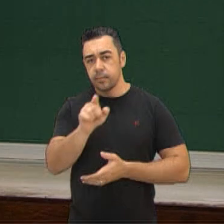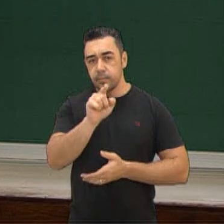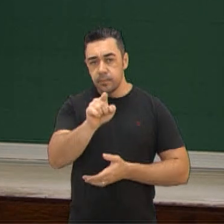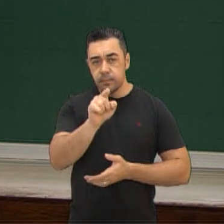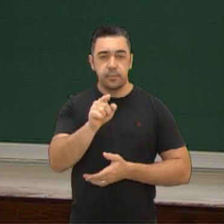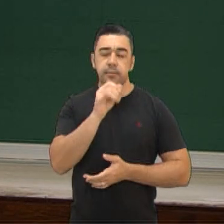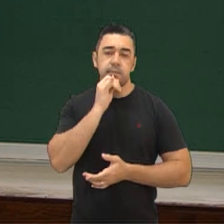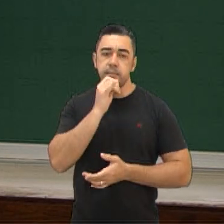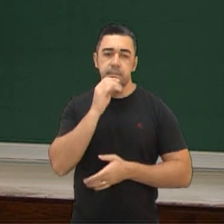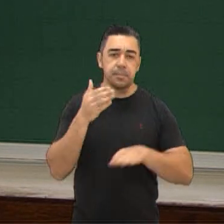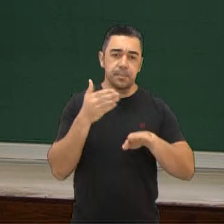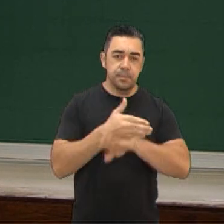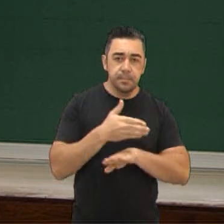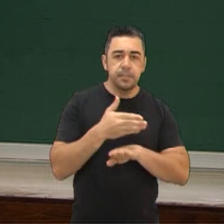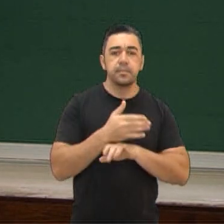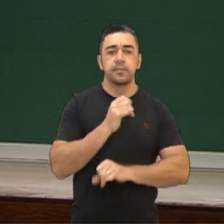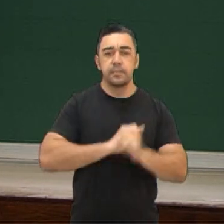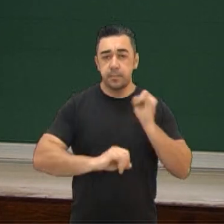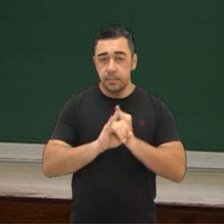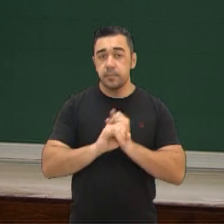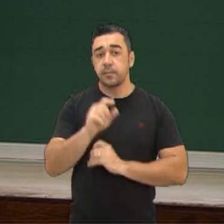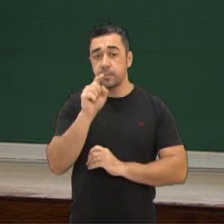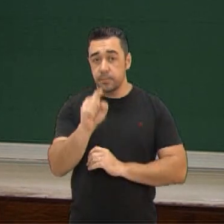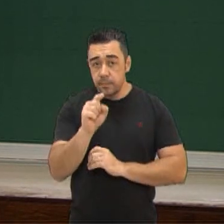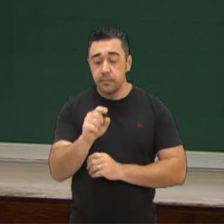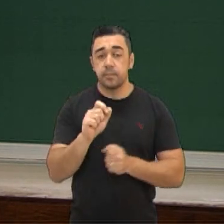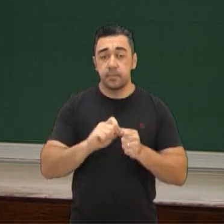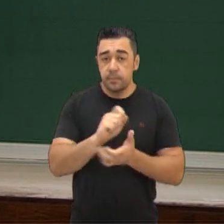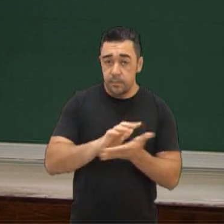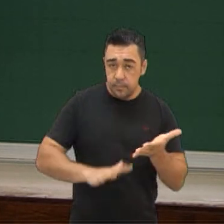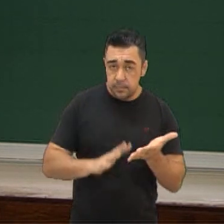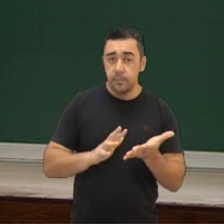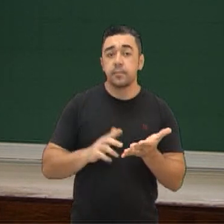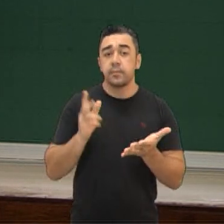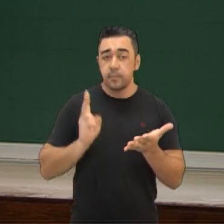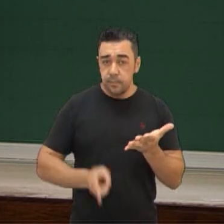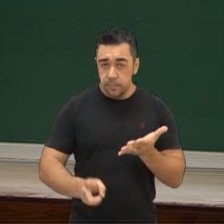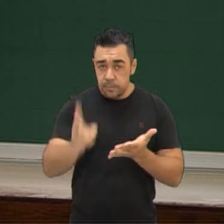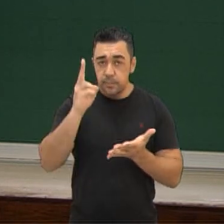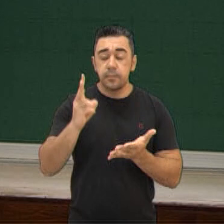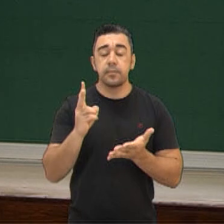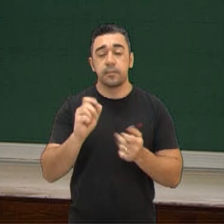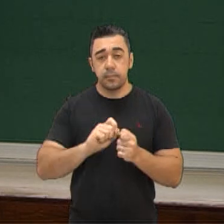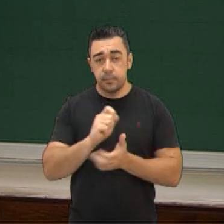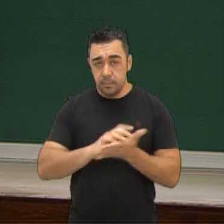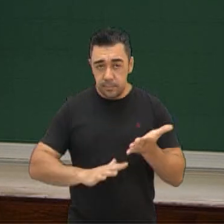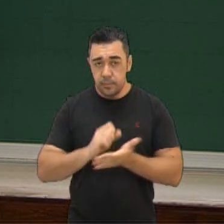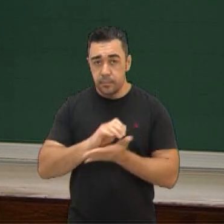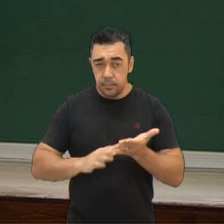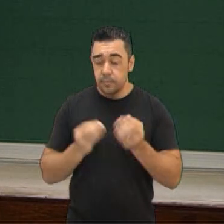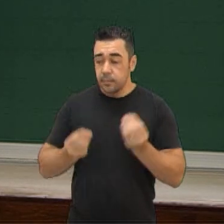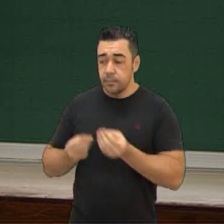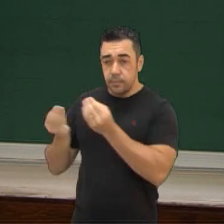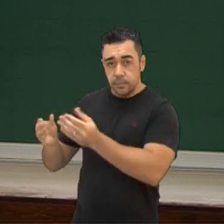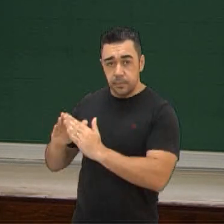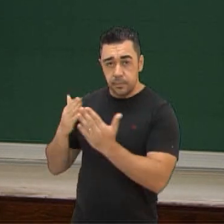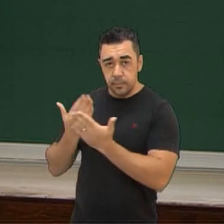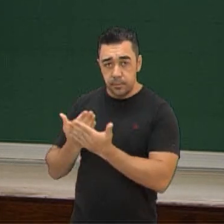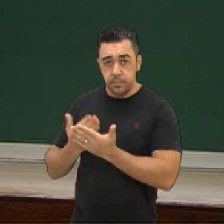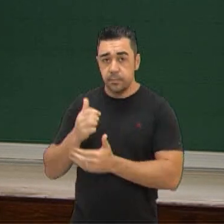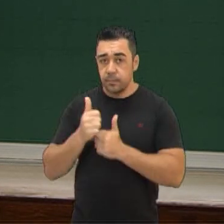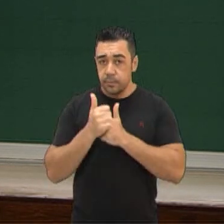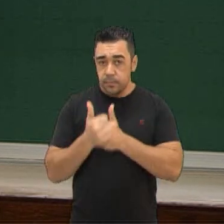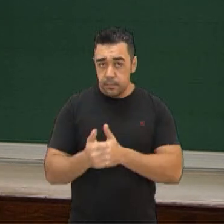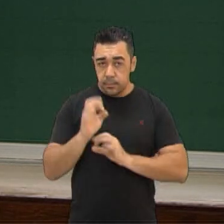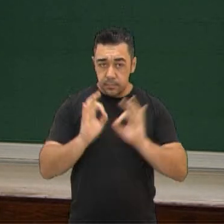não tem acesso à internet, realize as suas atividades, continue realizando as atividades e entregando na sua escola, de acordo com